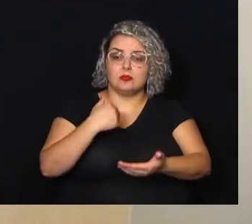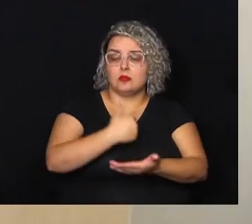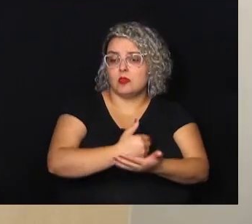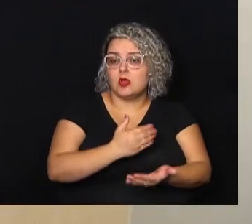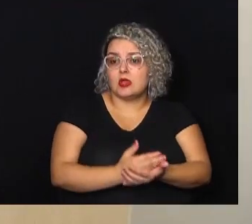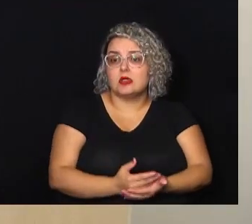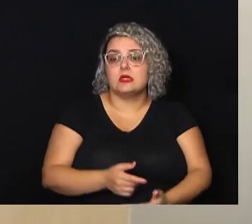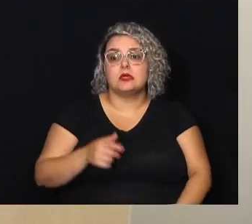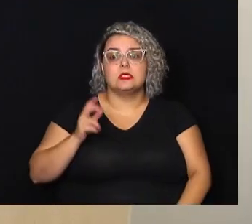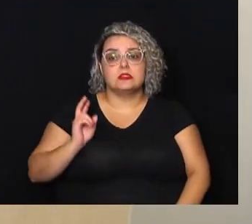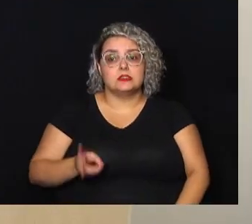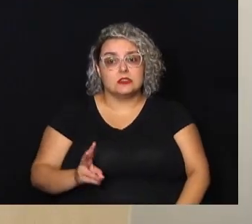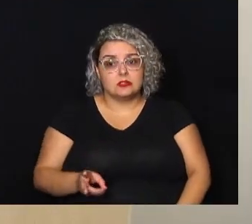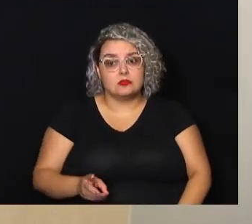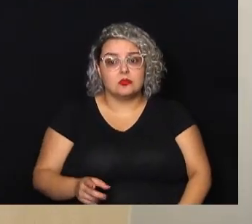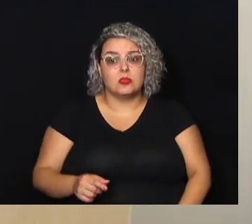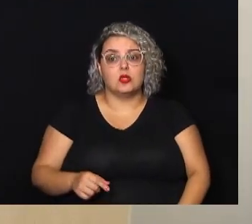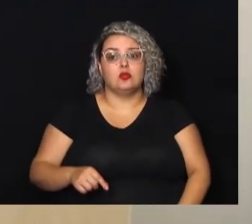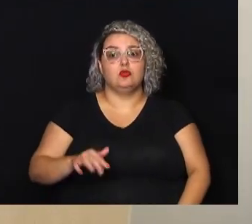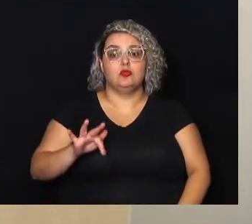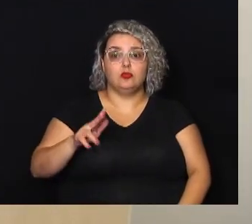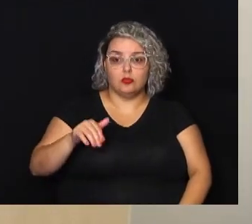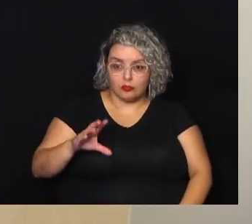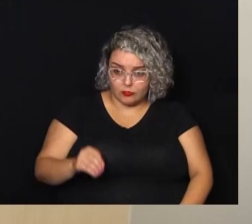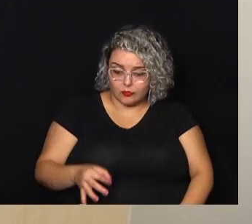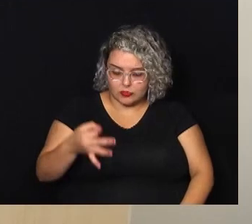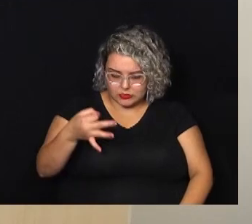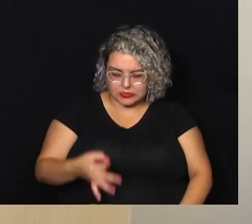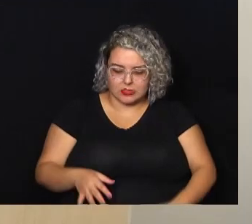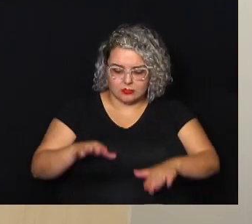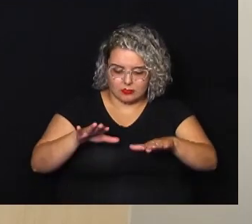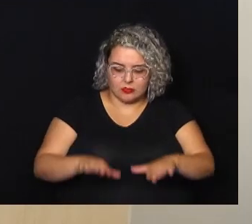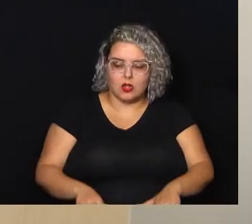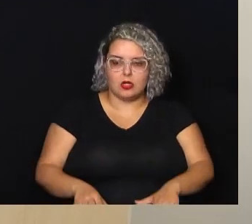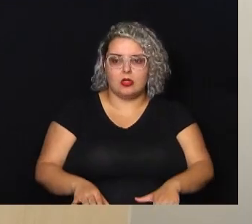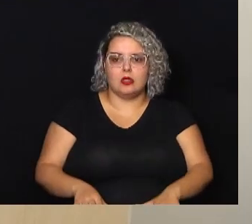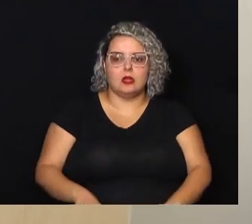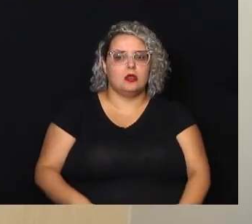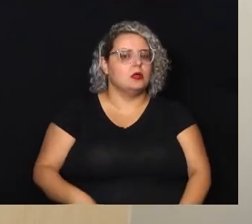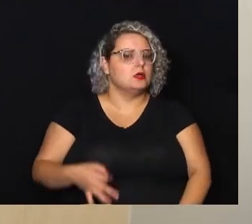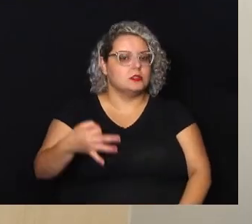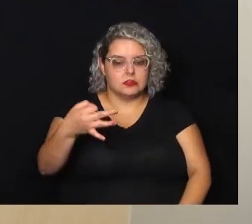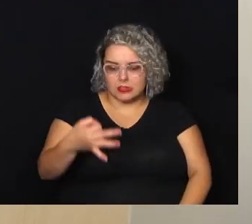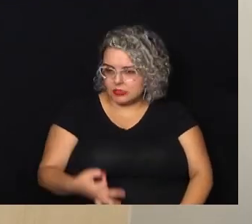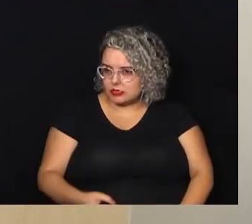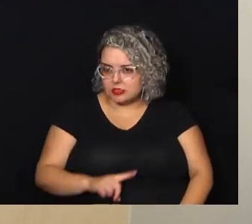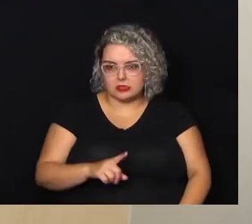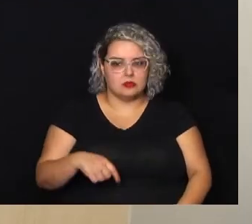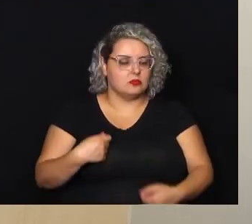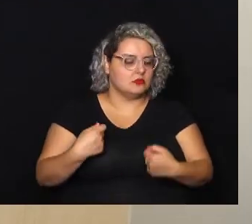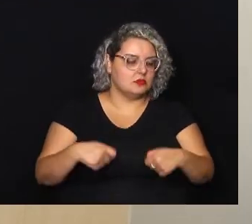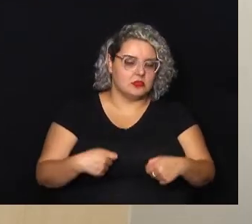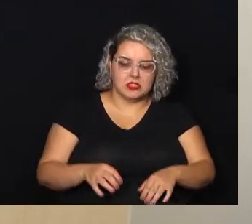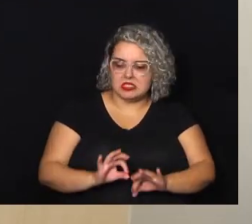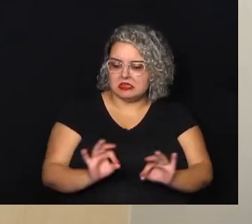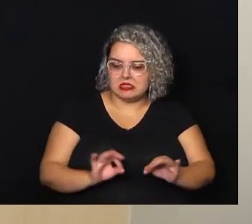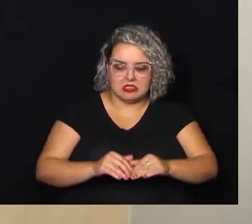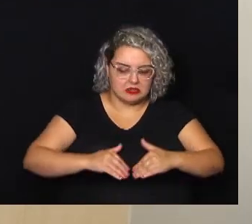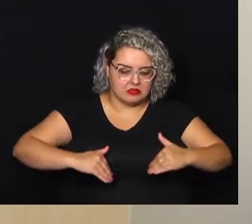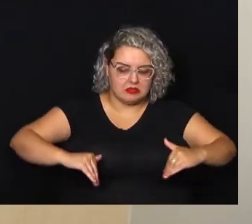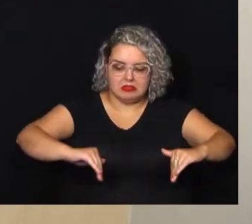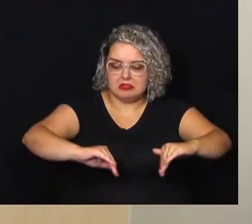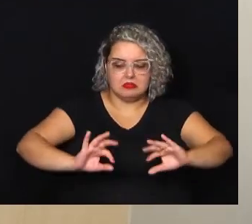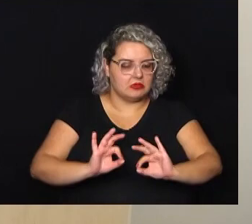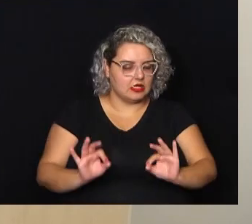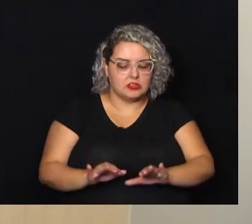para quem vai fazer um bolo, sempre coloque no fundo da forma. Corta o fundo da forma certinho e coloca no fundo da forma. Assim, não precisa colocar lateral, não precisa